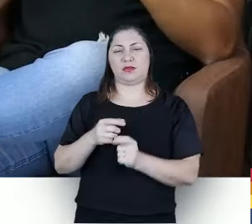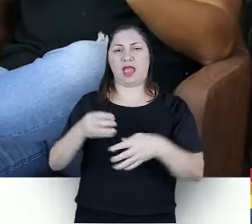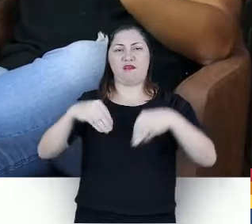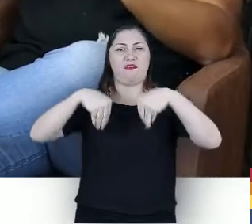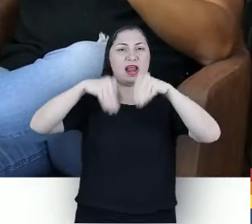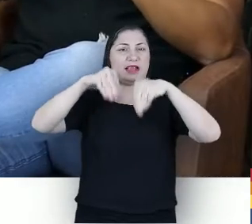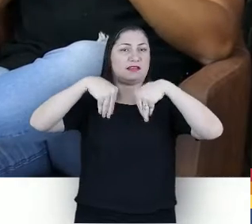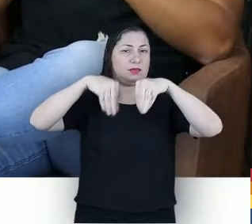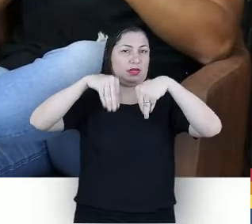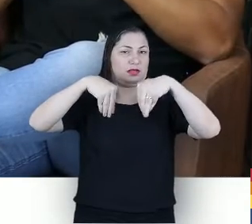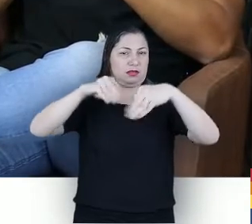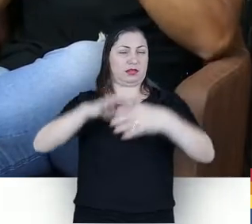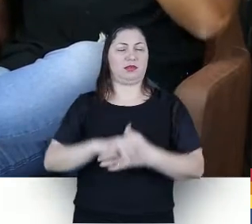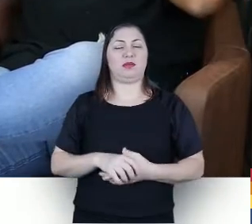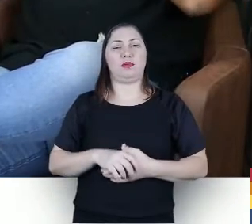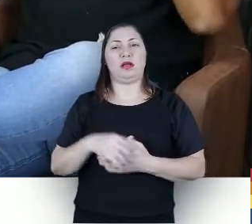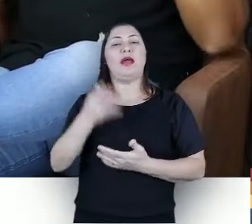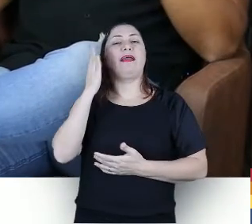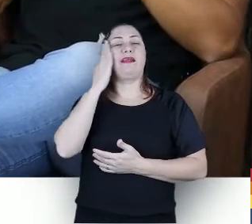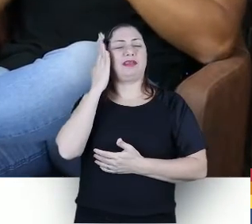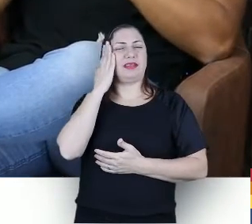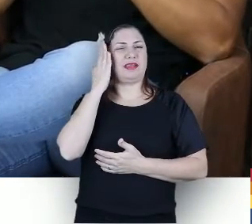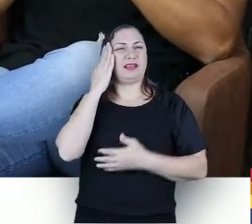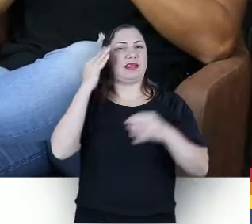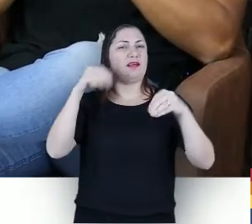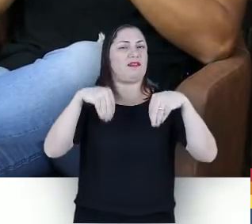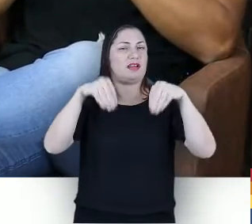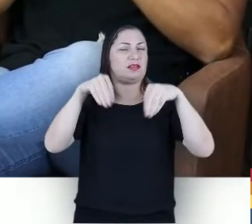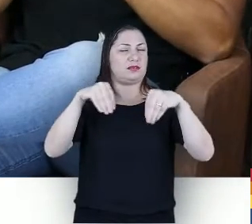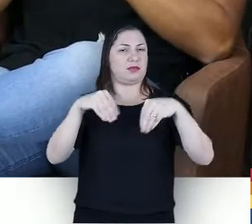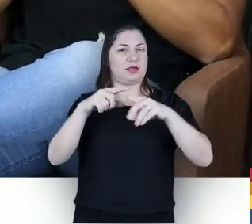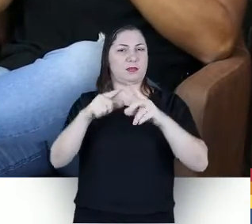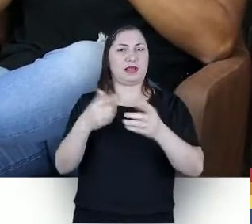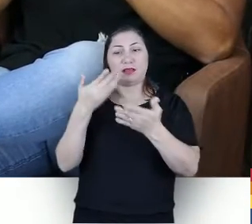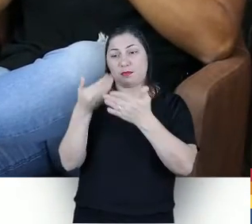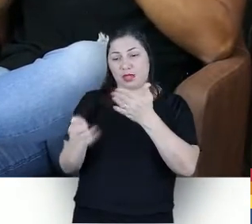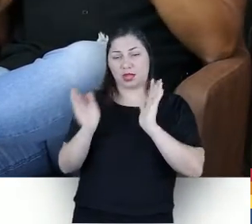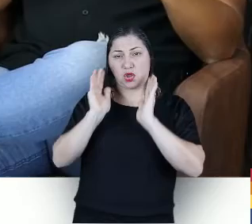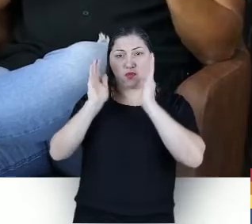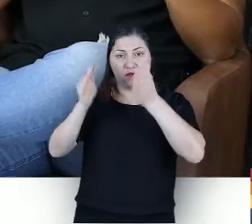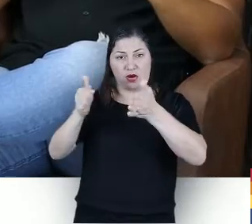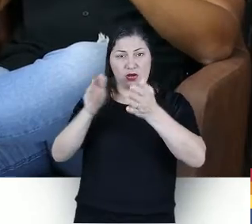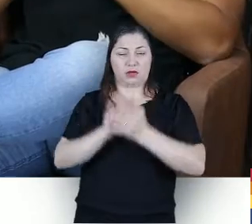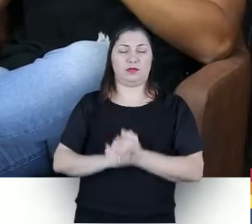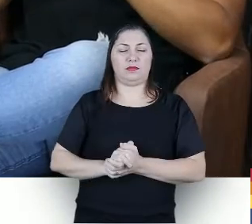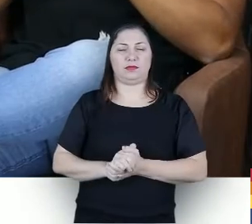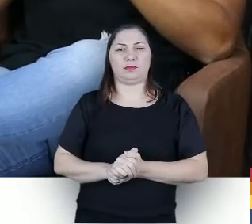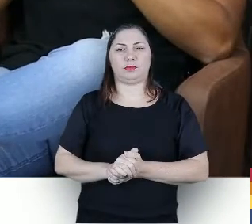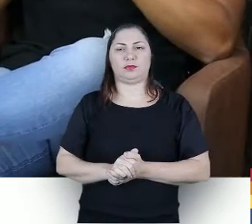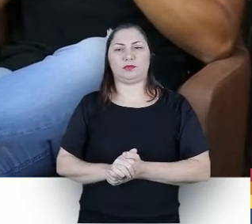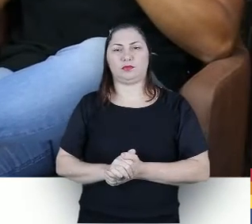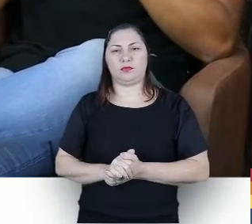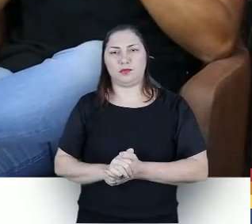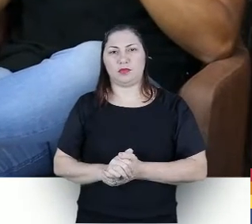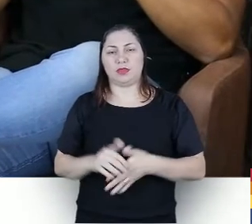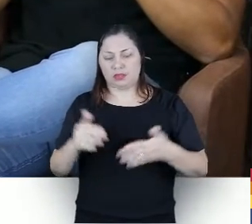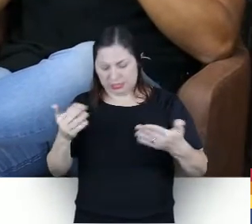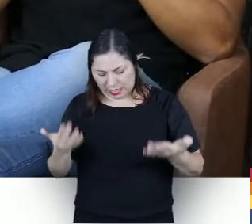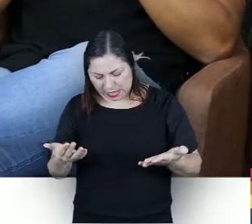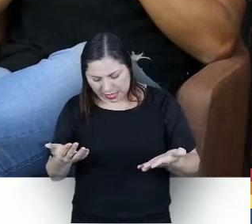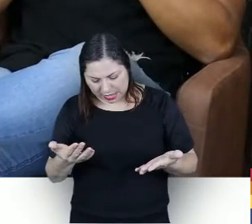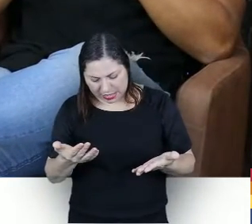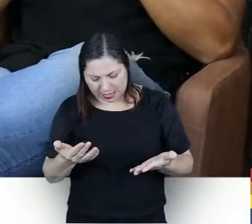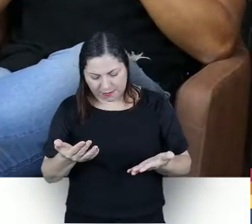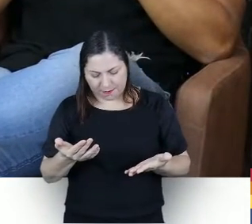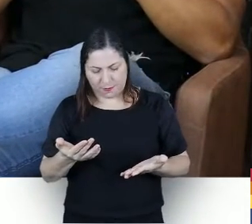vou mergulhar aí nas diversas metodologias que tem a meu favor, né, para trabalhar a habilidade da melhor maneira possível. entendeu? Você colocou uma